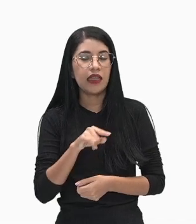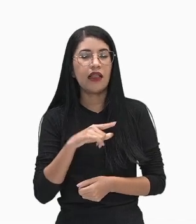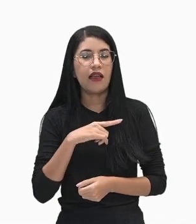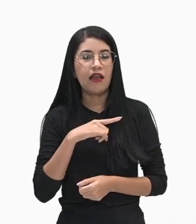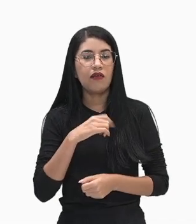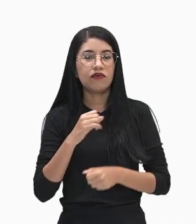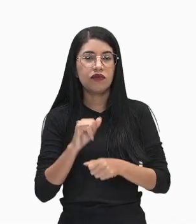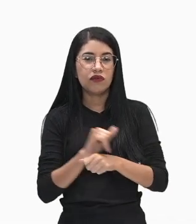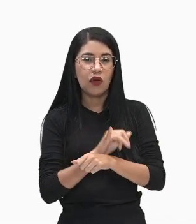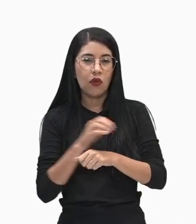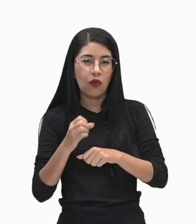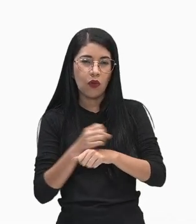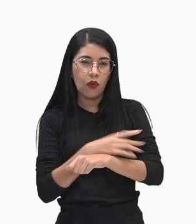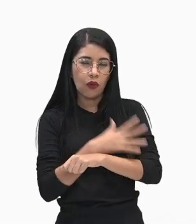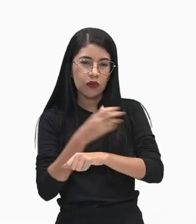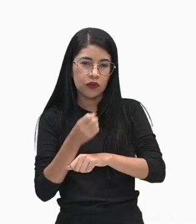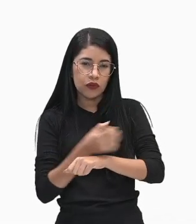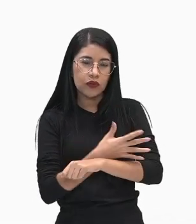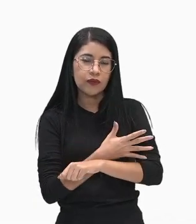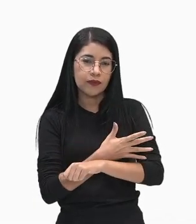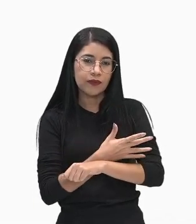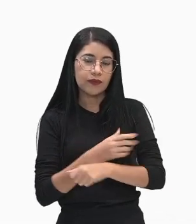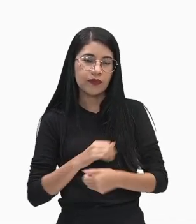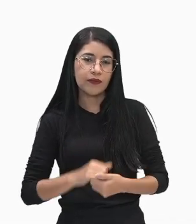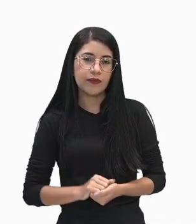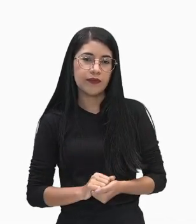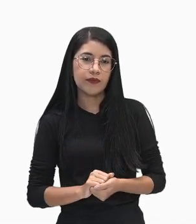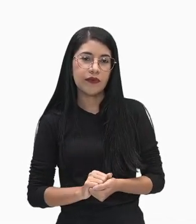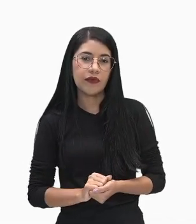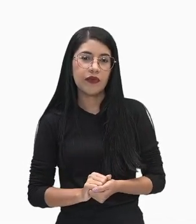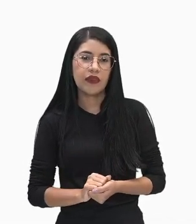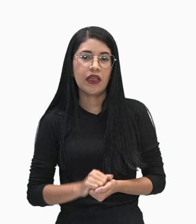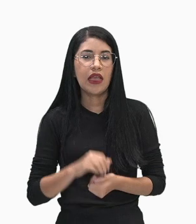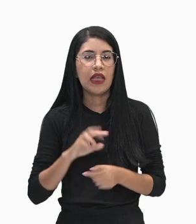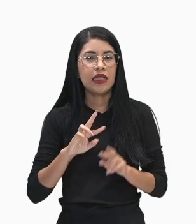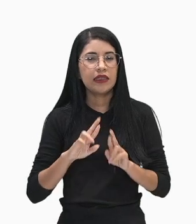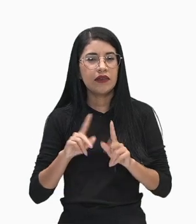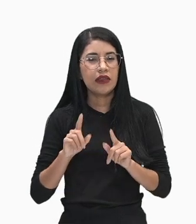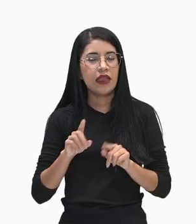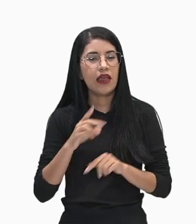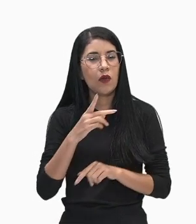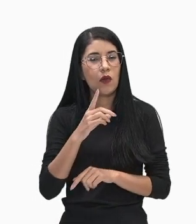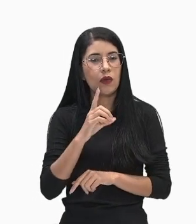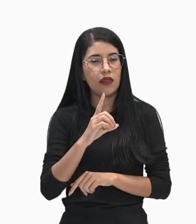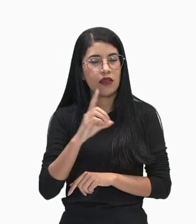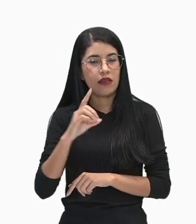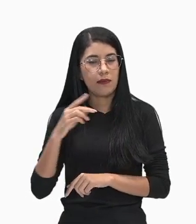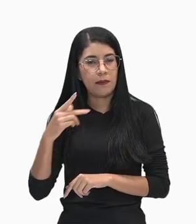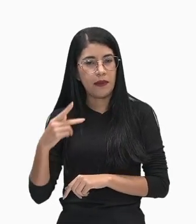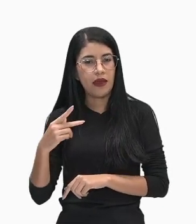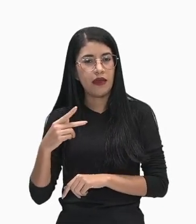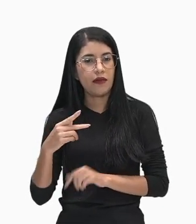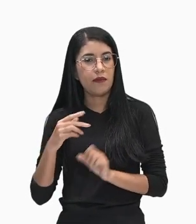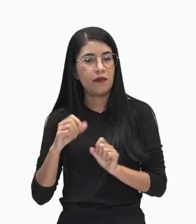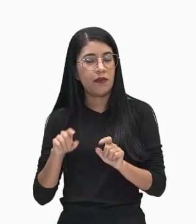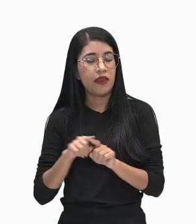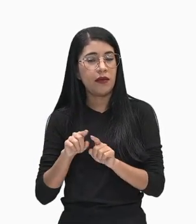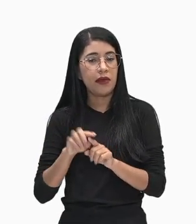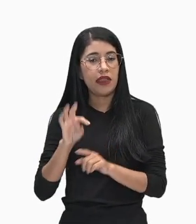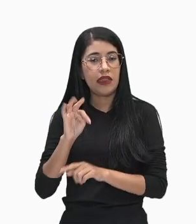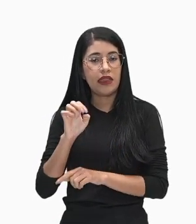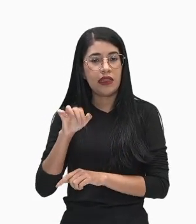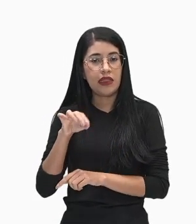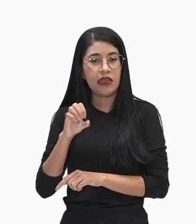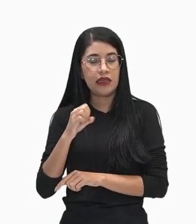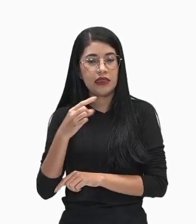uma diferença de potencial elétrico, que é chamada de DDP, ou também pode ser chamada de tensão,